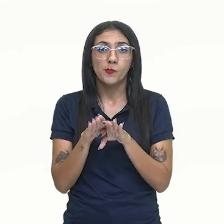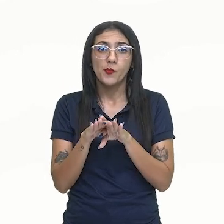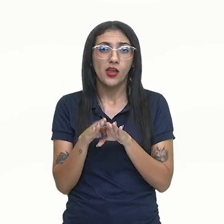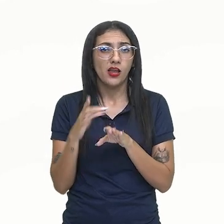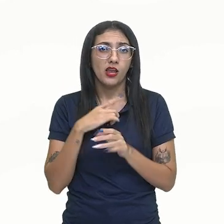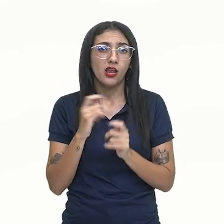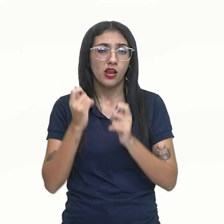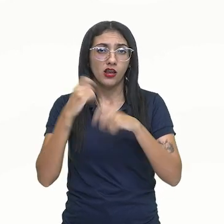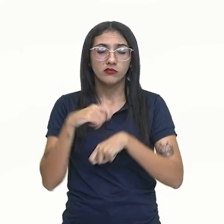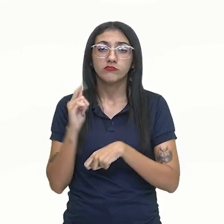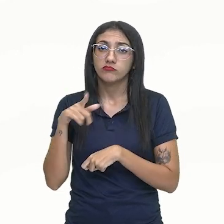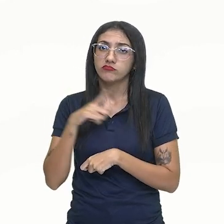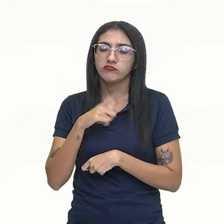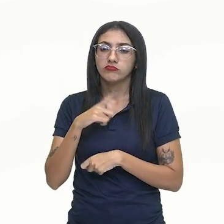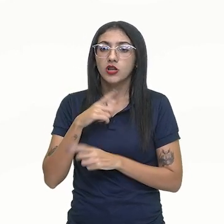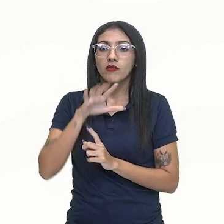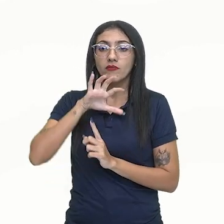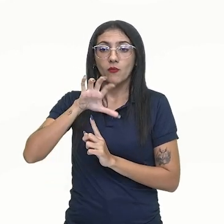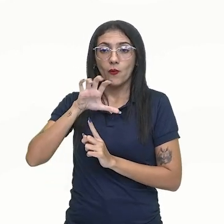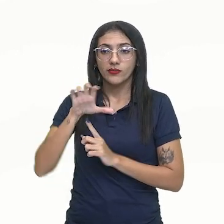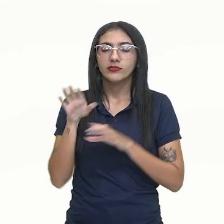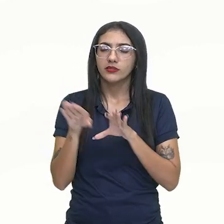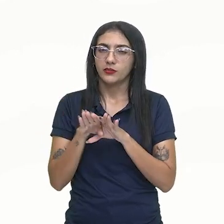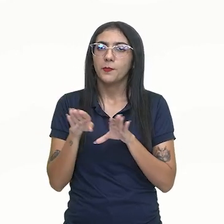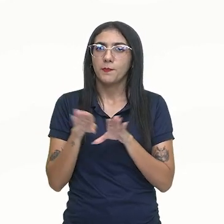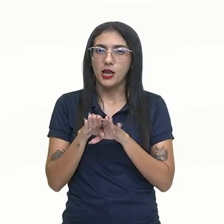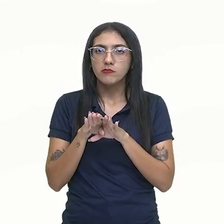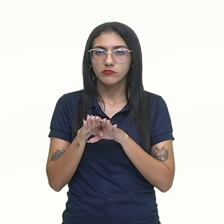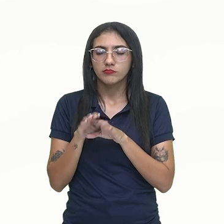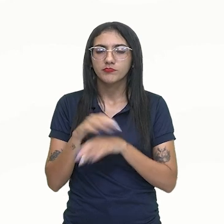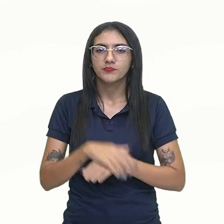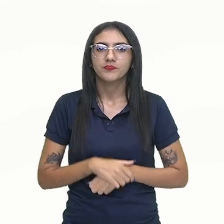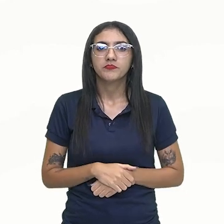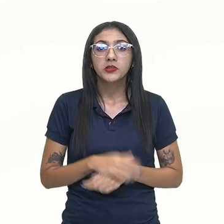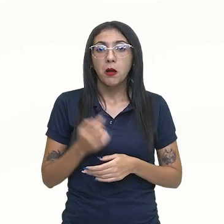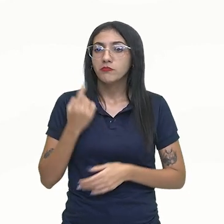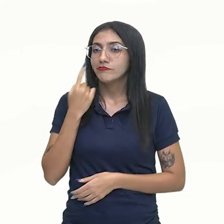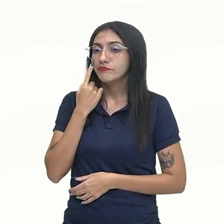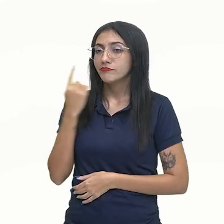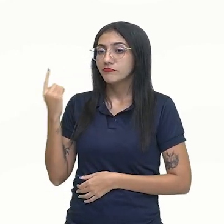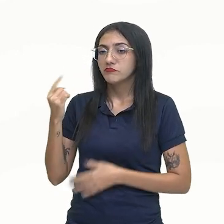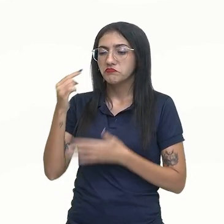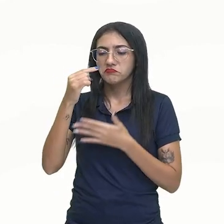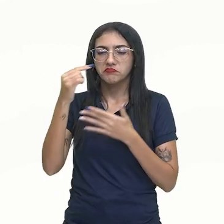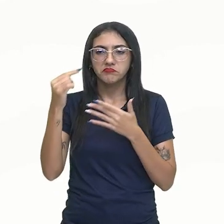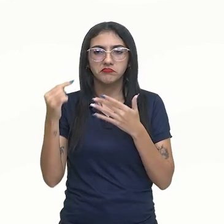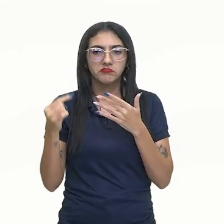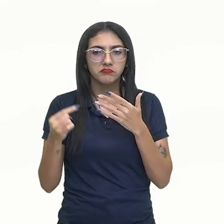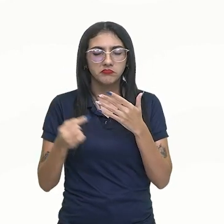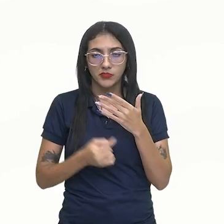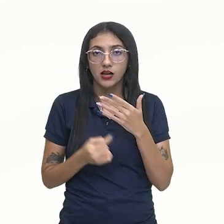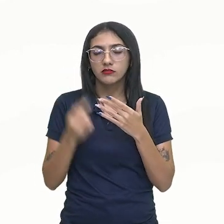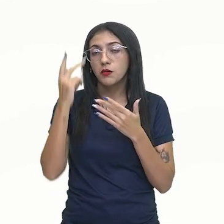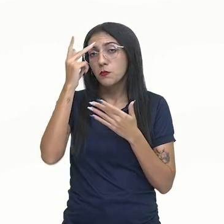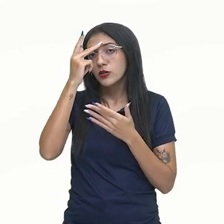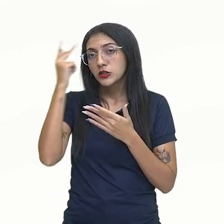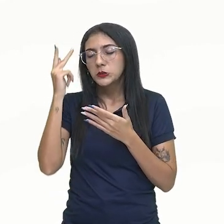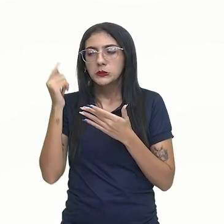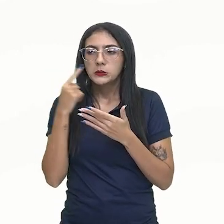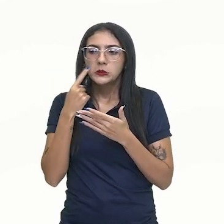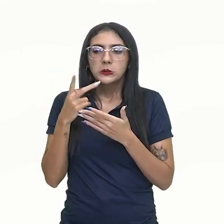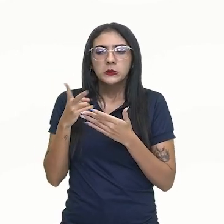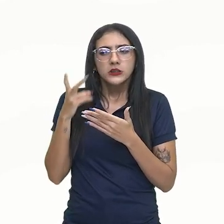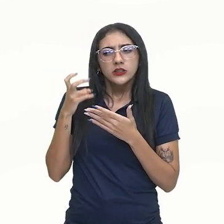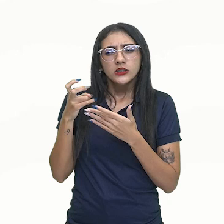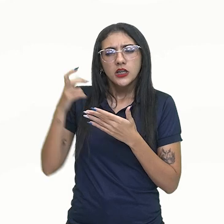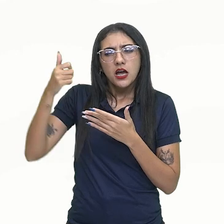ser chamadas de um fator repulsivo. Então, são esses motivos, esses fatores que vão fazer com que essa